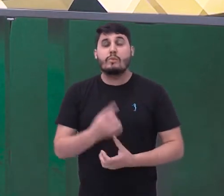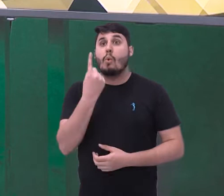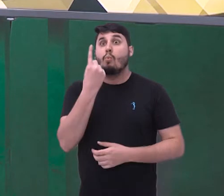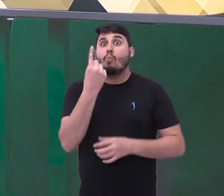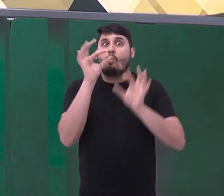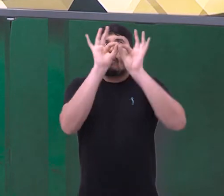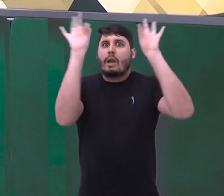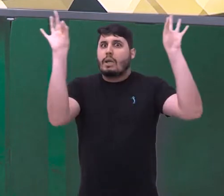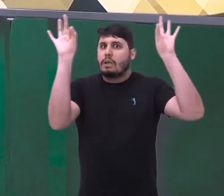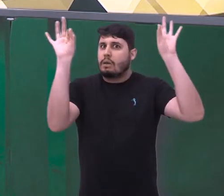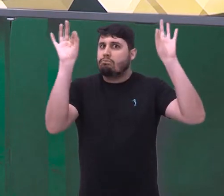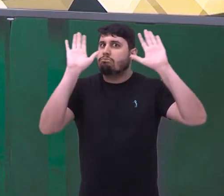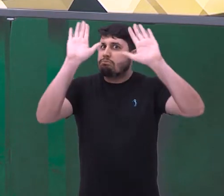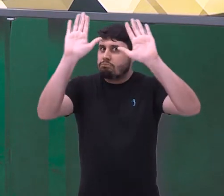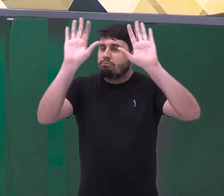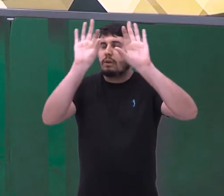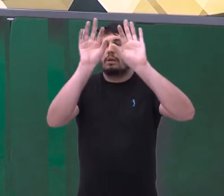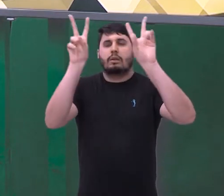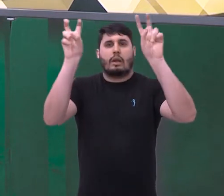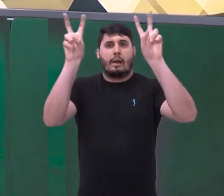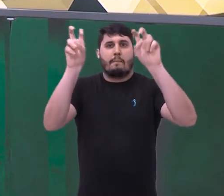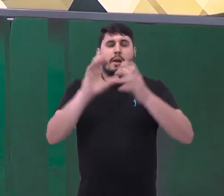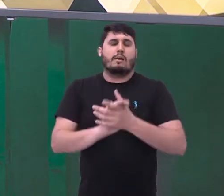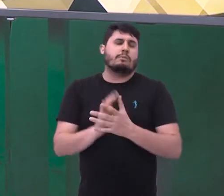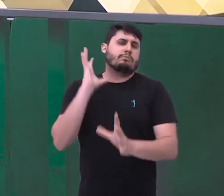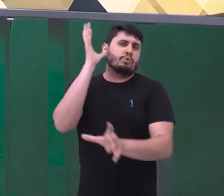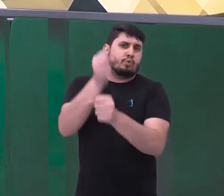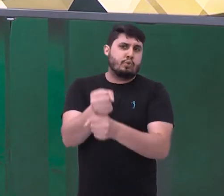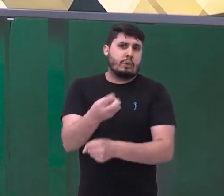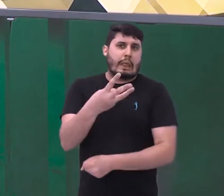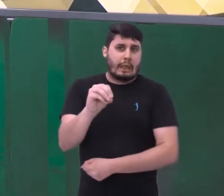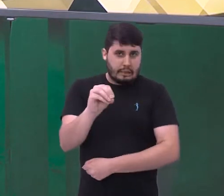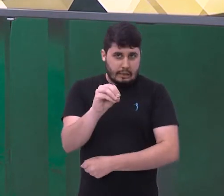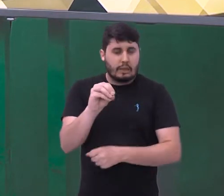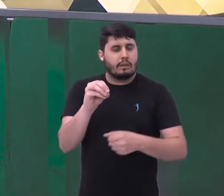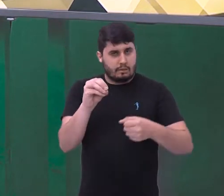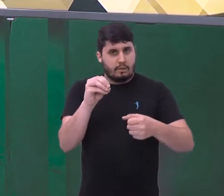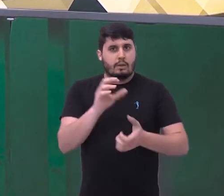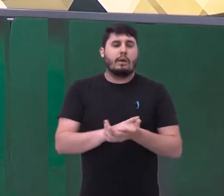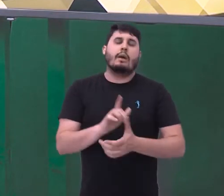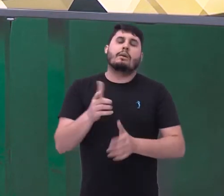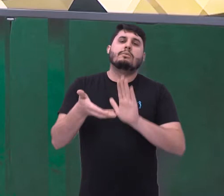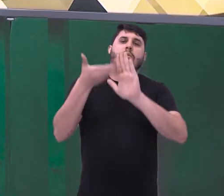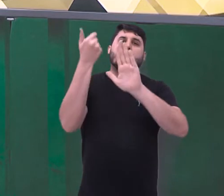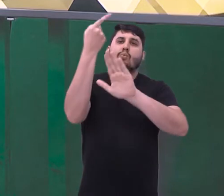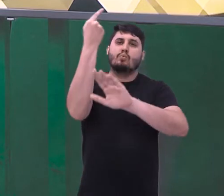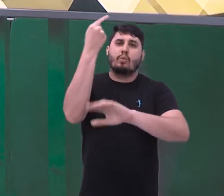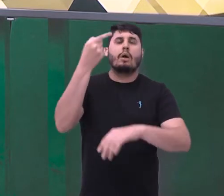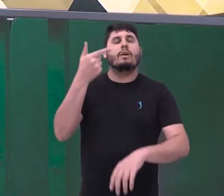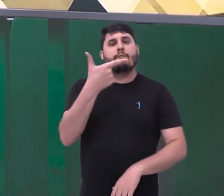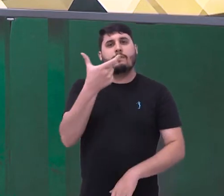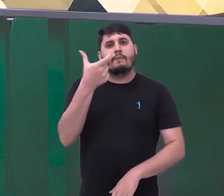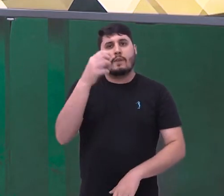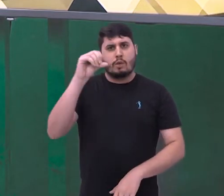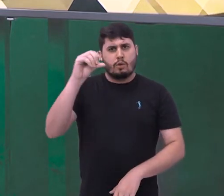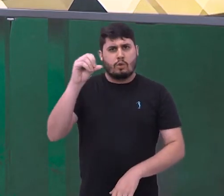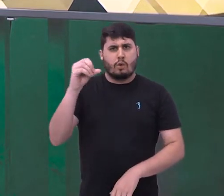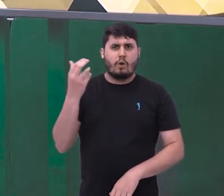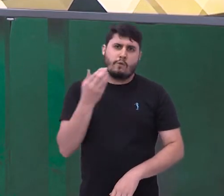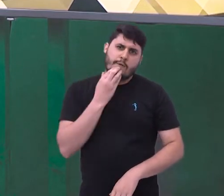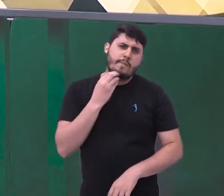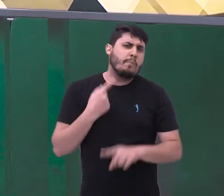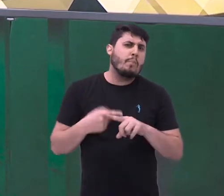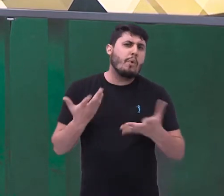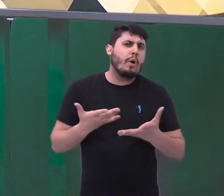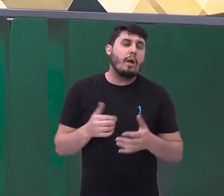Uma linha para o título. Aí são 30 linhas que eles dispõem, ficam 29. E por que eu só vou escrever 26?